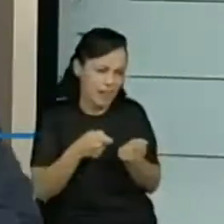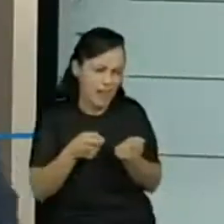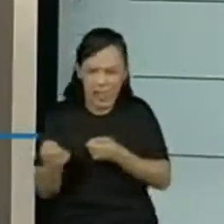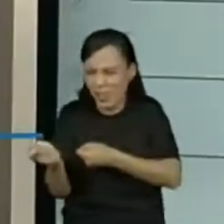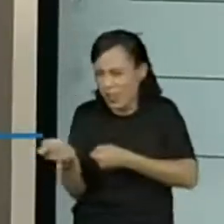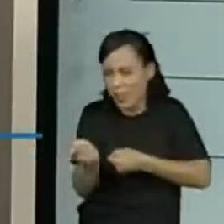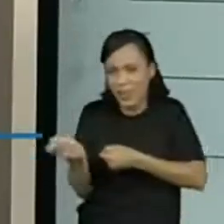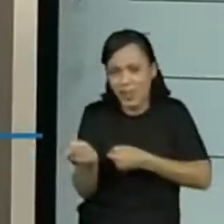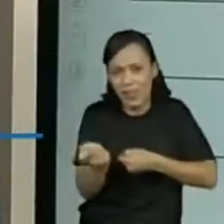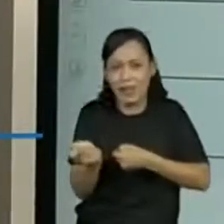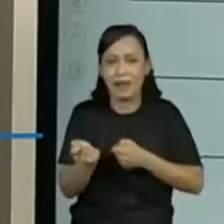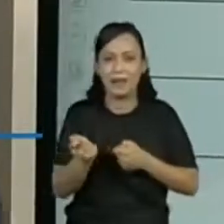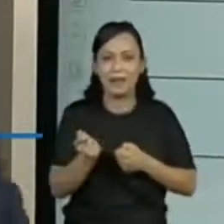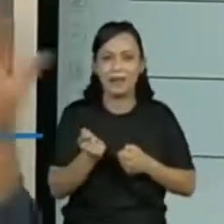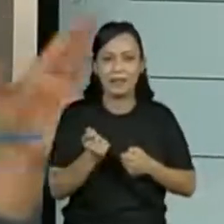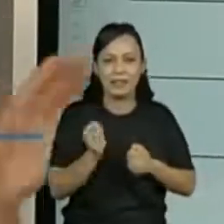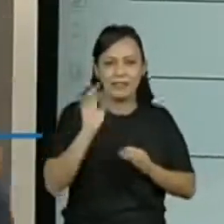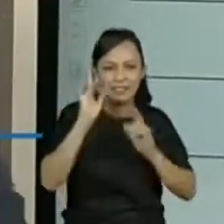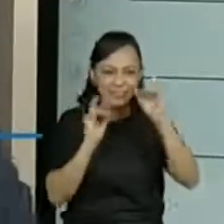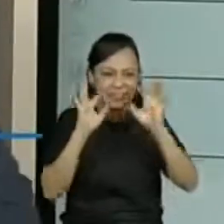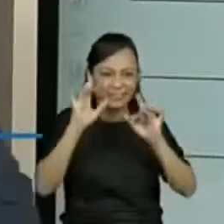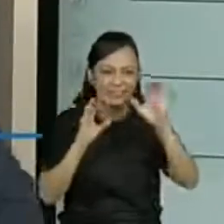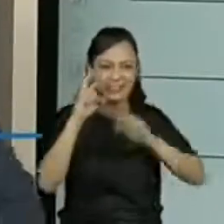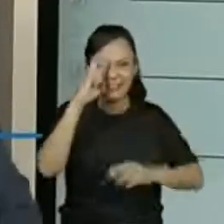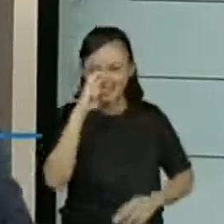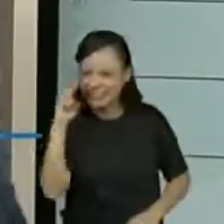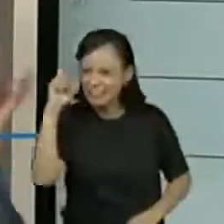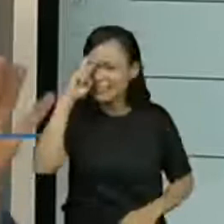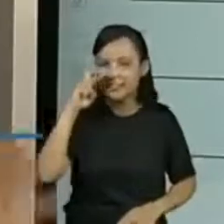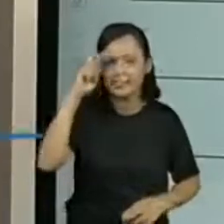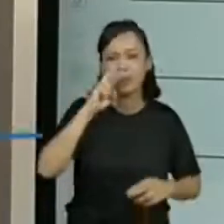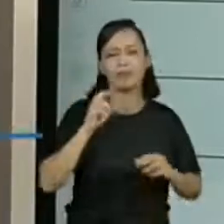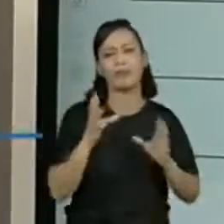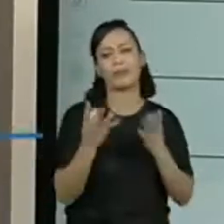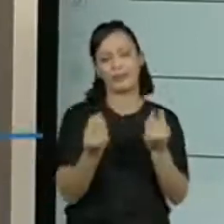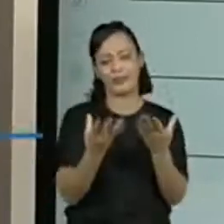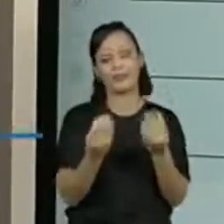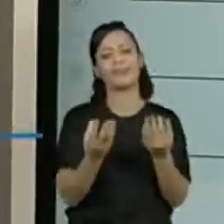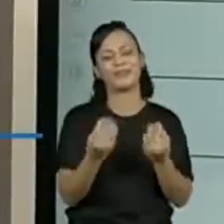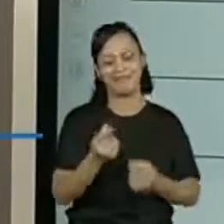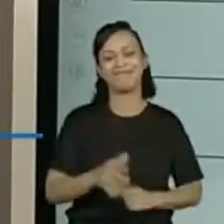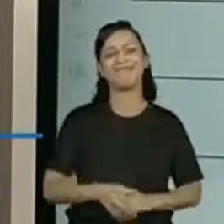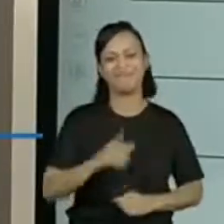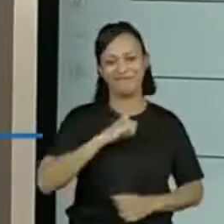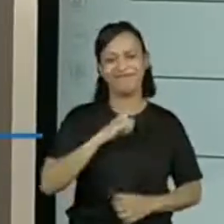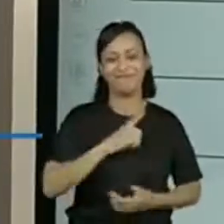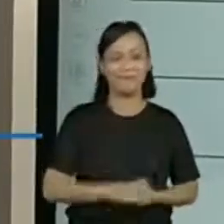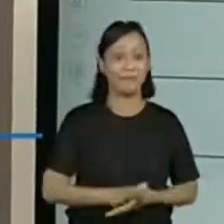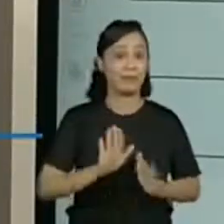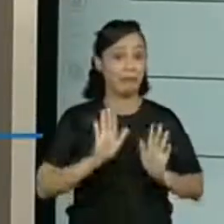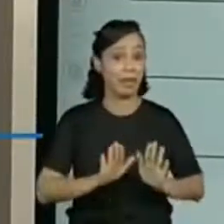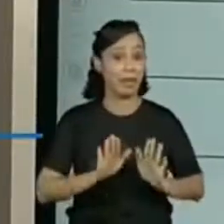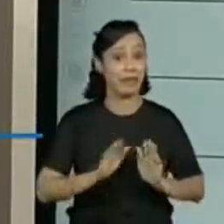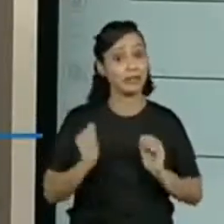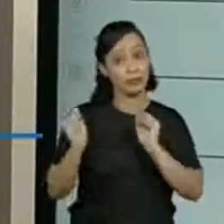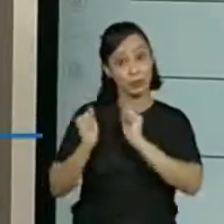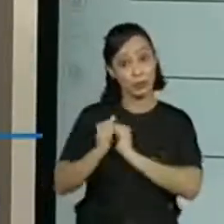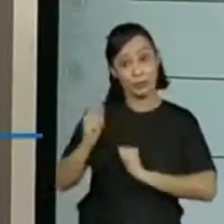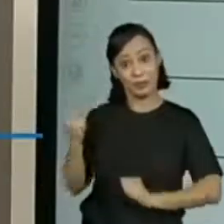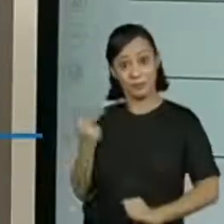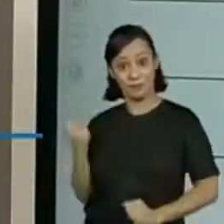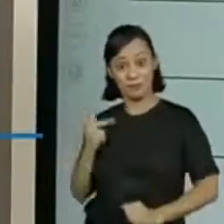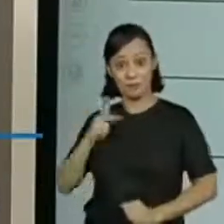gosto de detetive eu gosto de mímica Nossa são infinitas as brincadeiras Então a professora Kelly selecionou